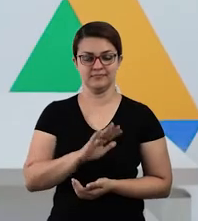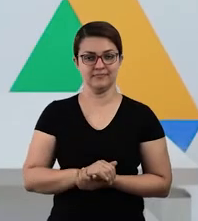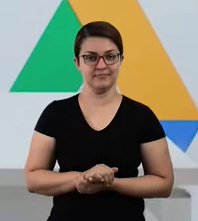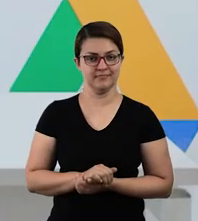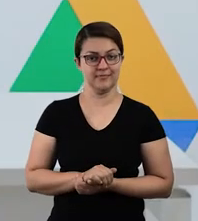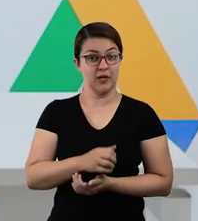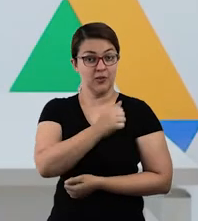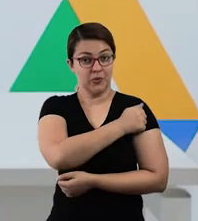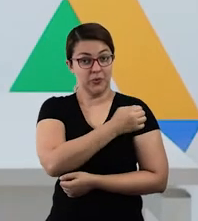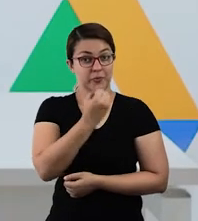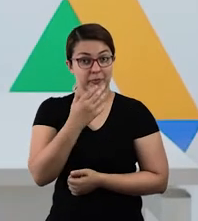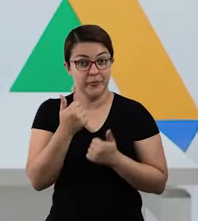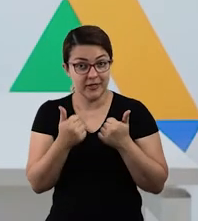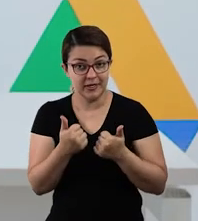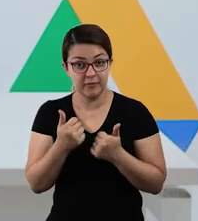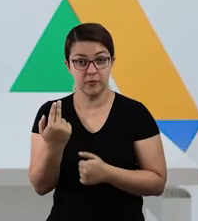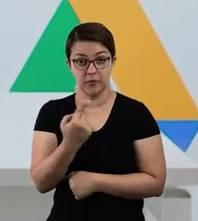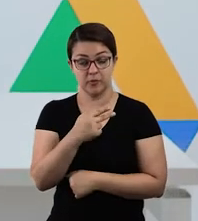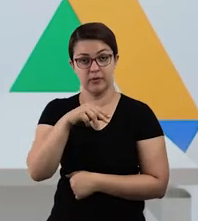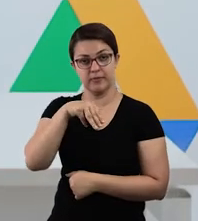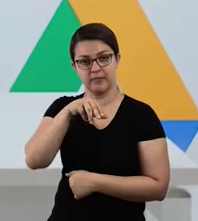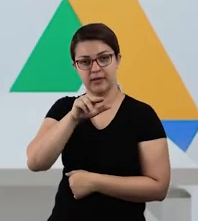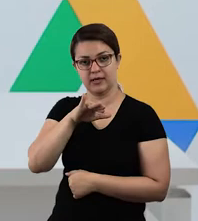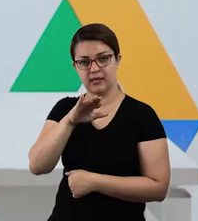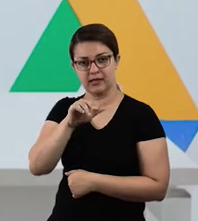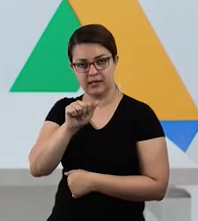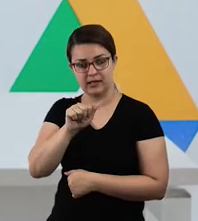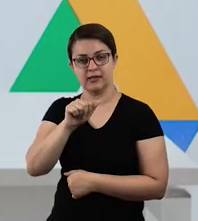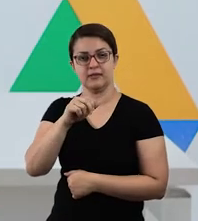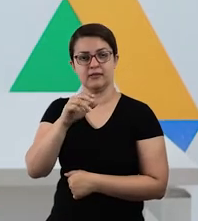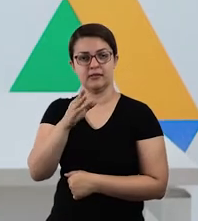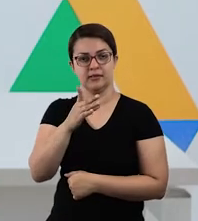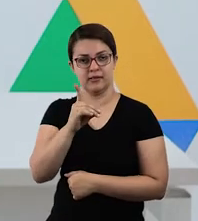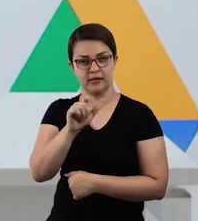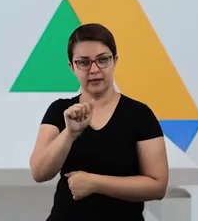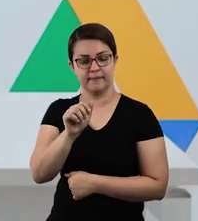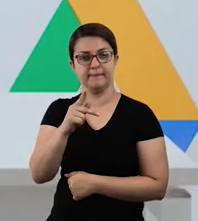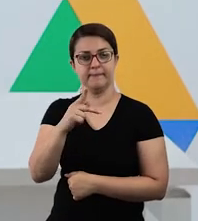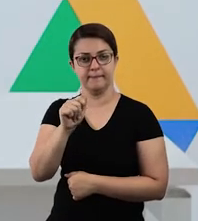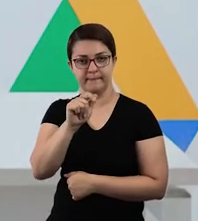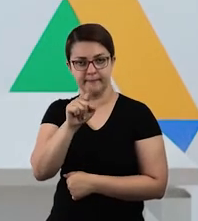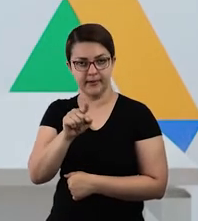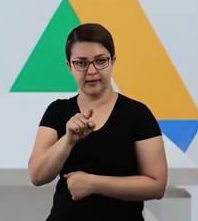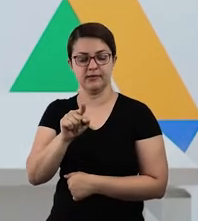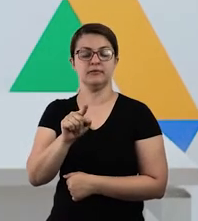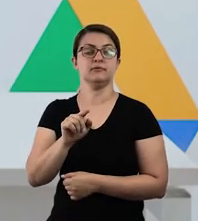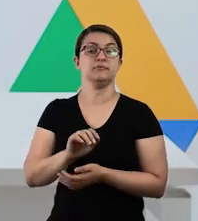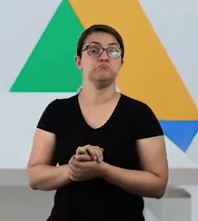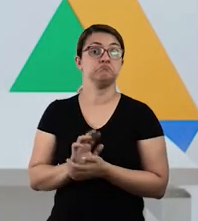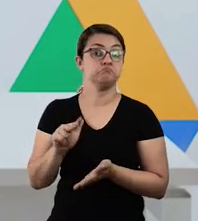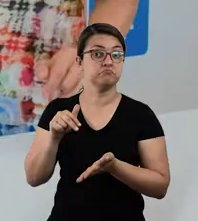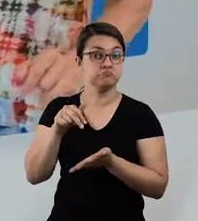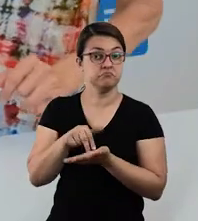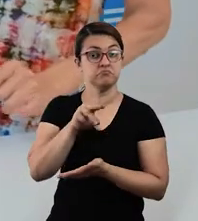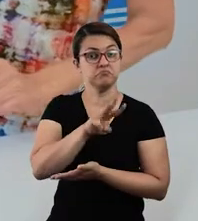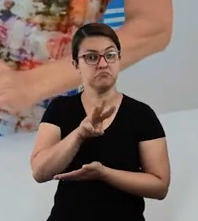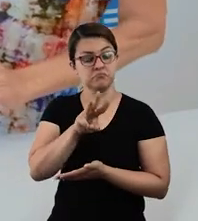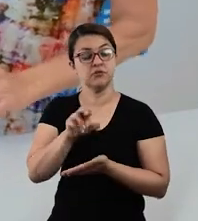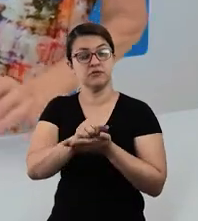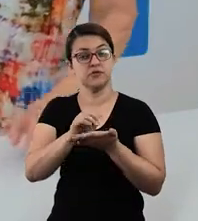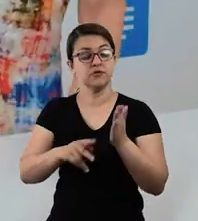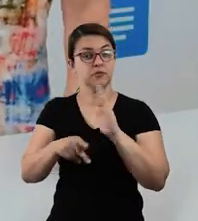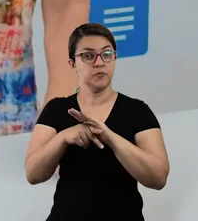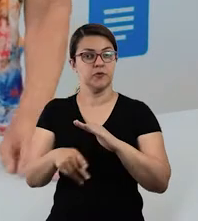Olá, aluno, tudo bem com vocês? Sou a professora Maria da Paz e estou aqui para mais uma videoaula do link Lição de Casa. Lembrando